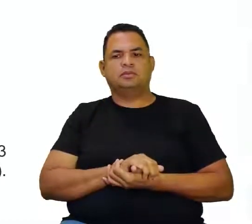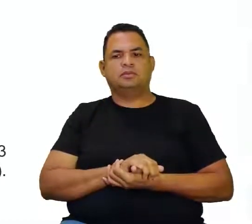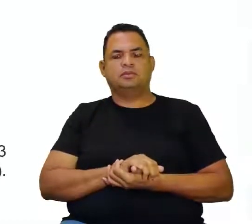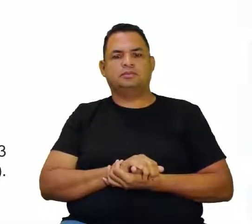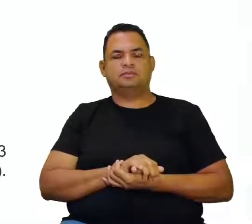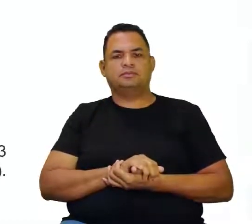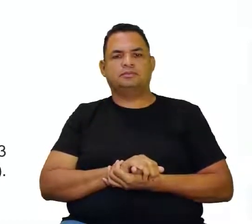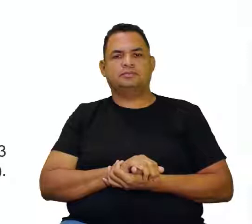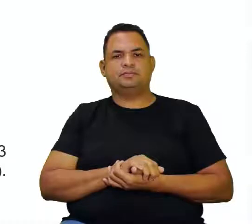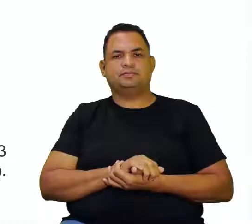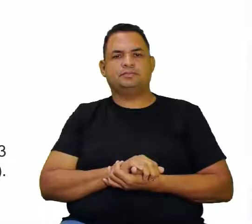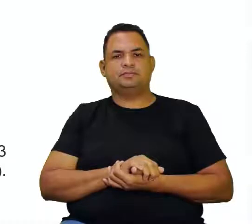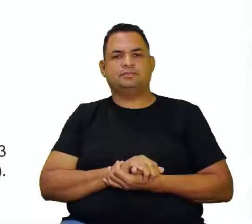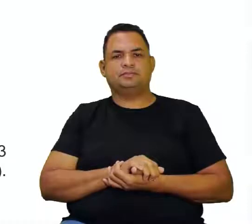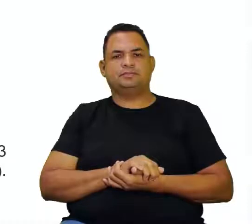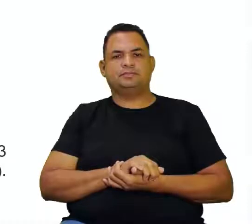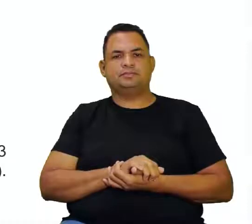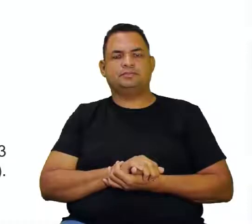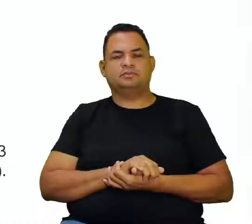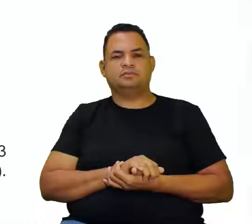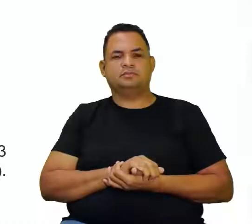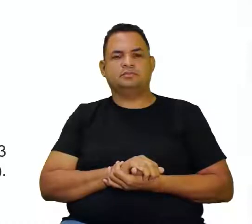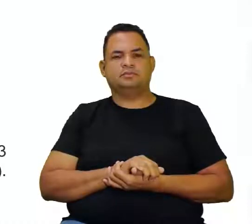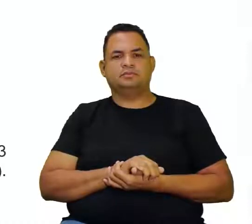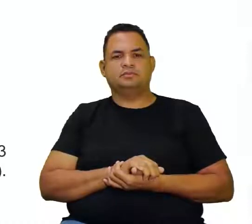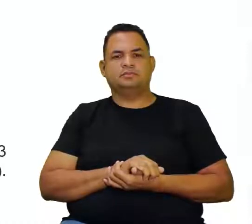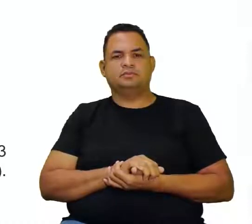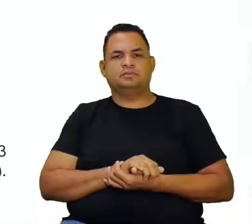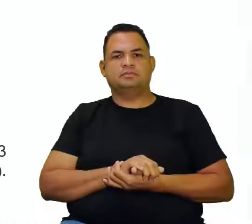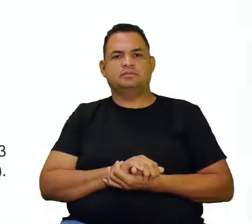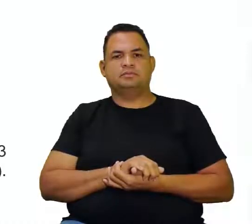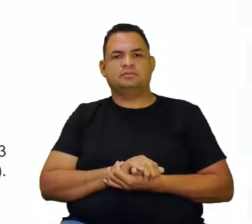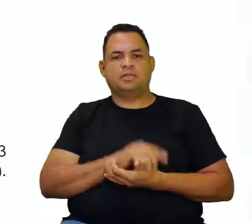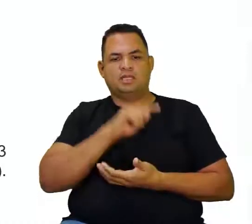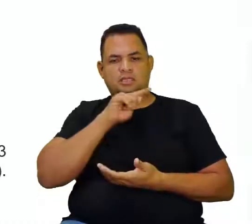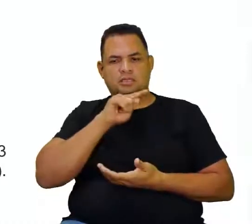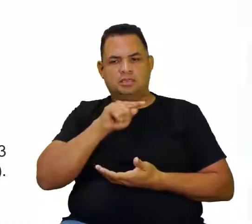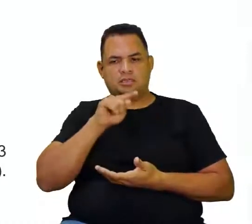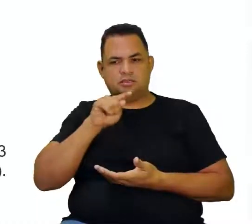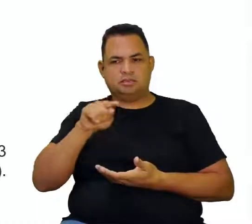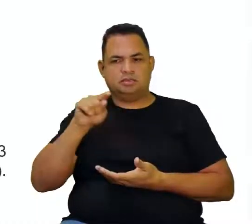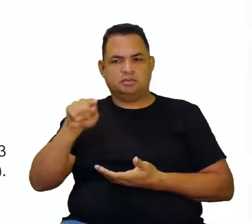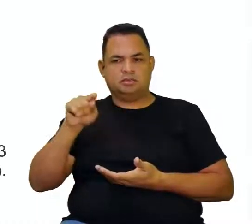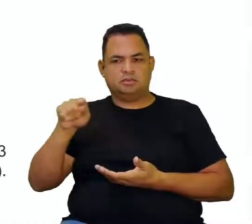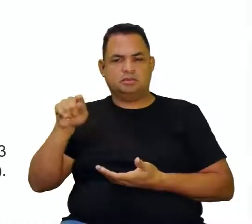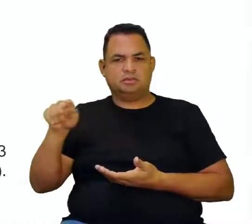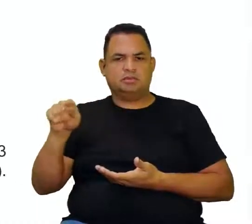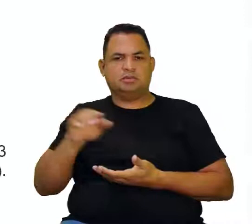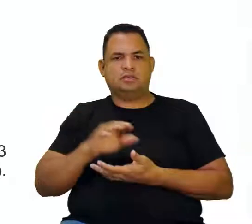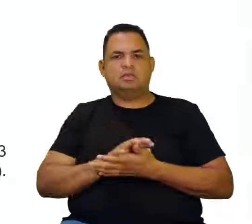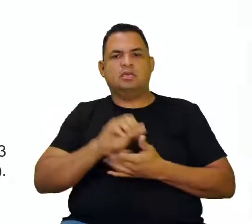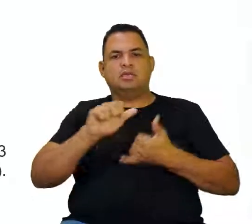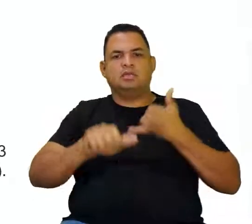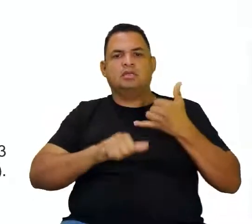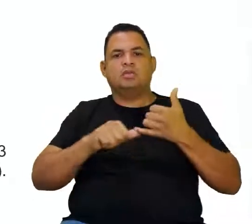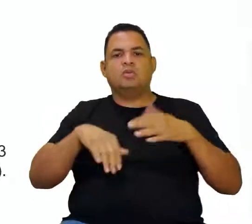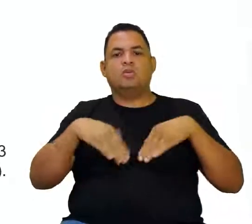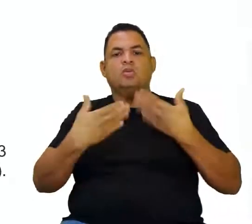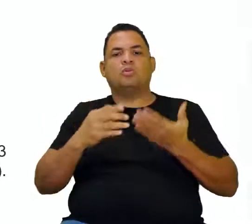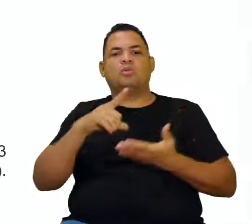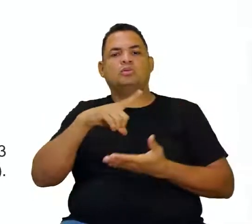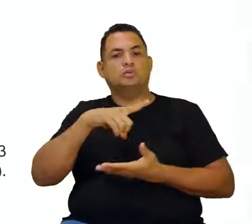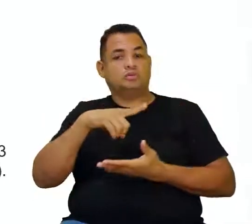desse complexo, né? Complexo ativo. Essa linha tracejada aqui embaixo é a reação quando ocorre com a